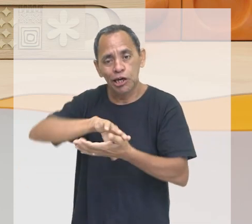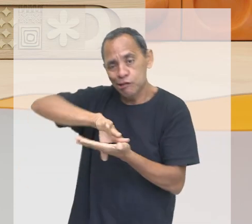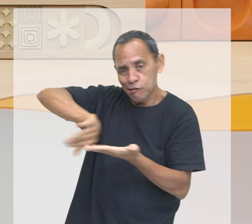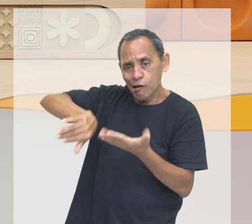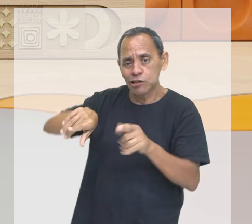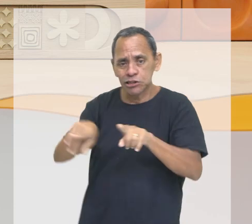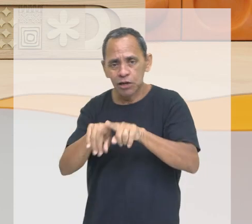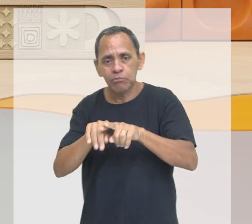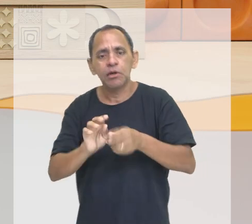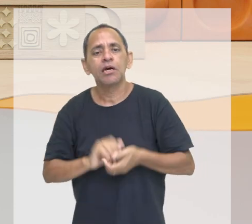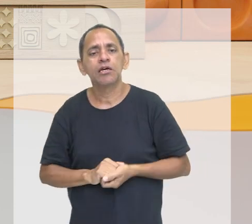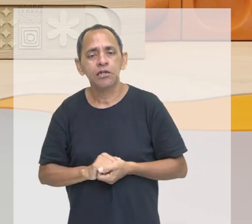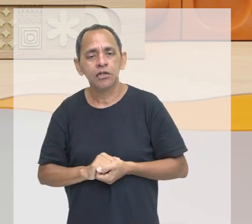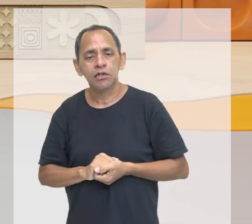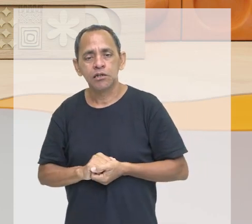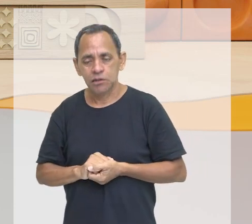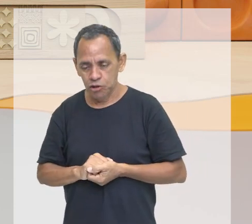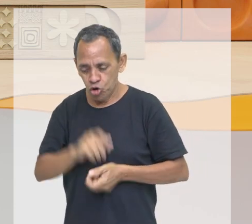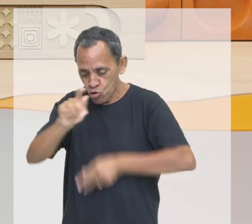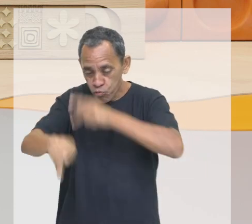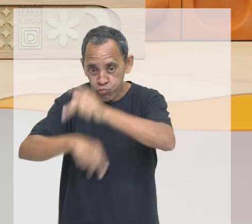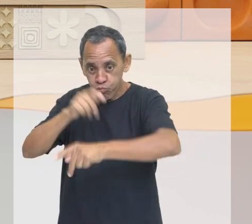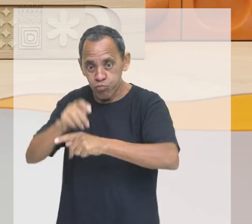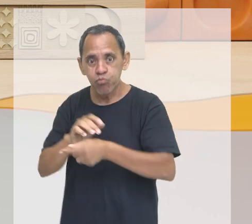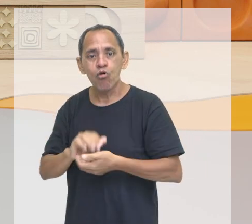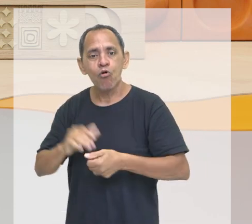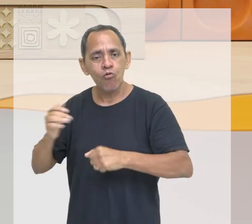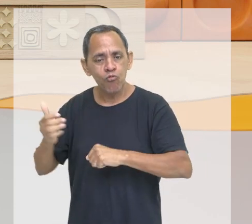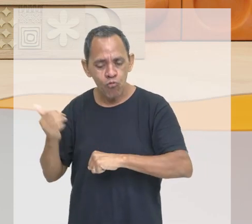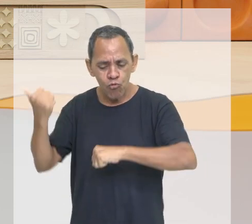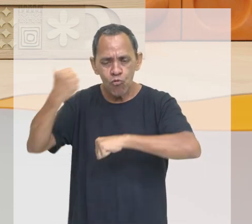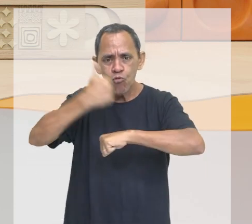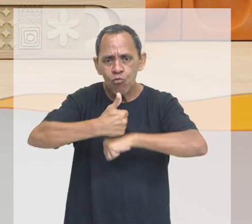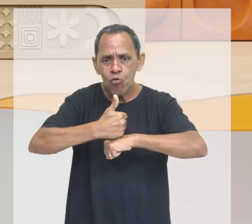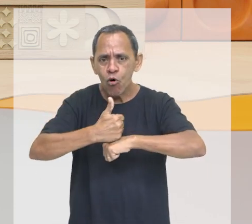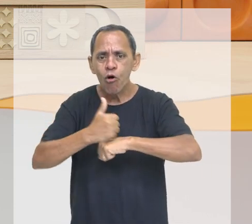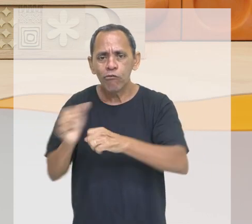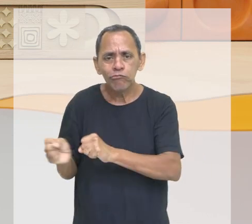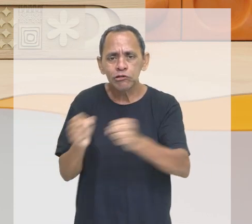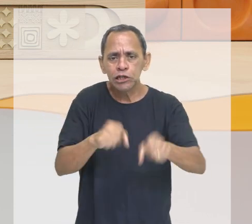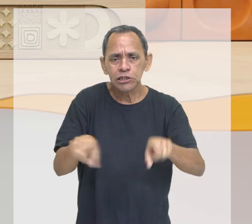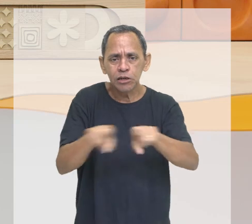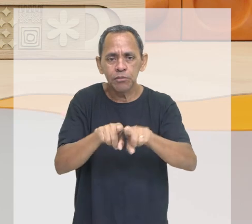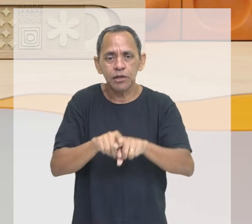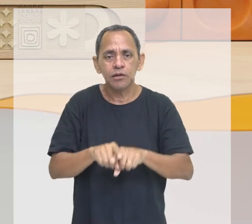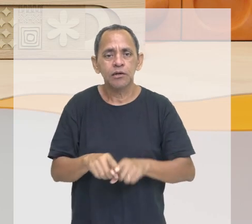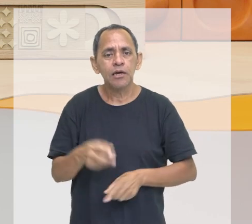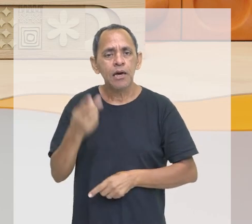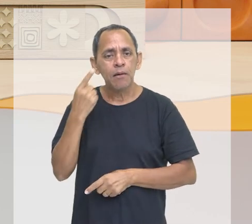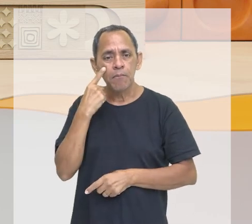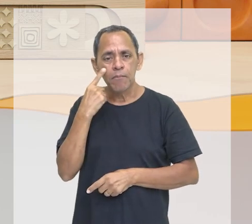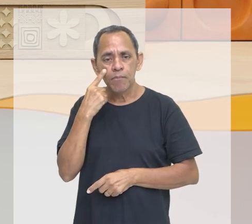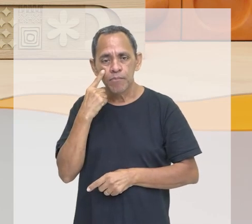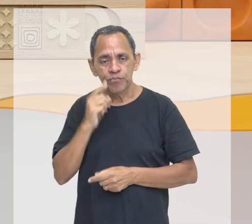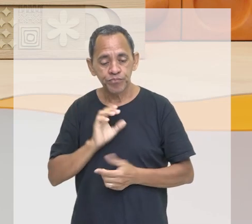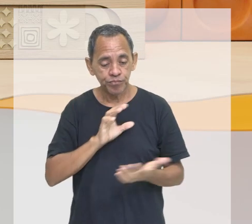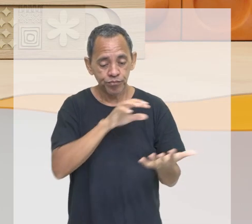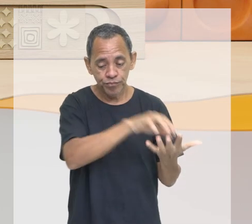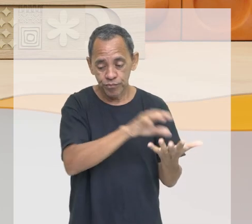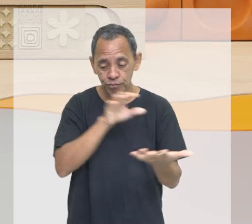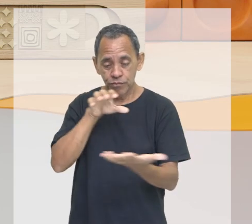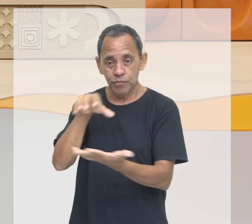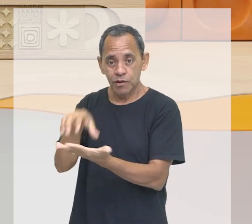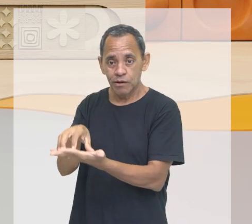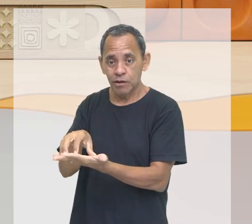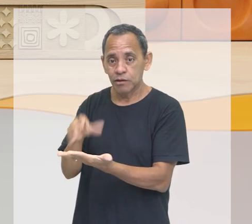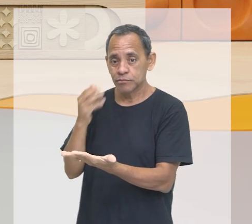mais abastadas. E a gente vai ver, então, a partir de agora, a diferença entre esses dois grupos políticos. Vou chamar aqui